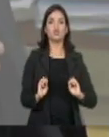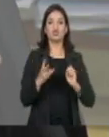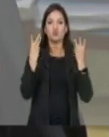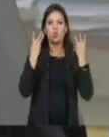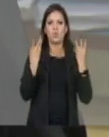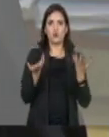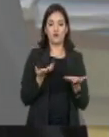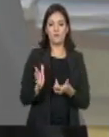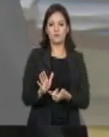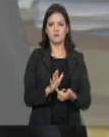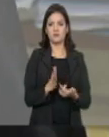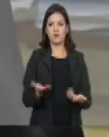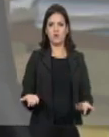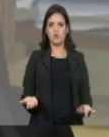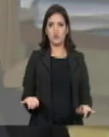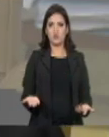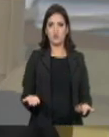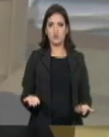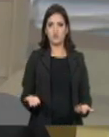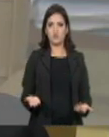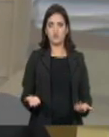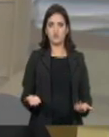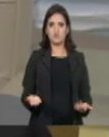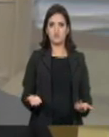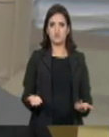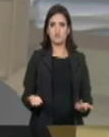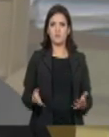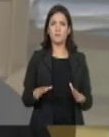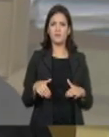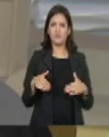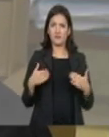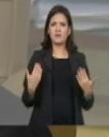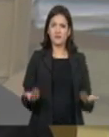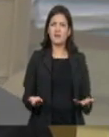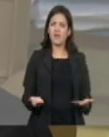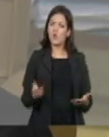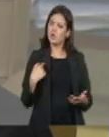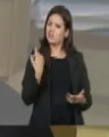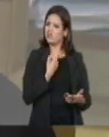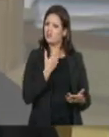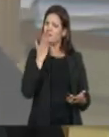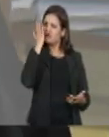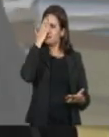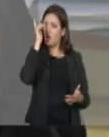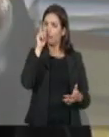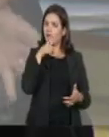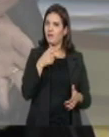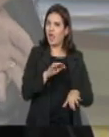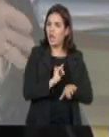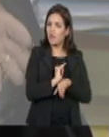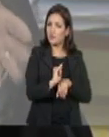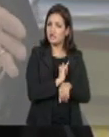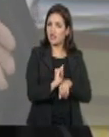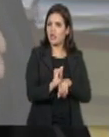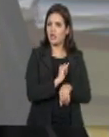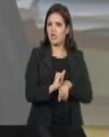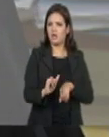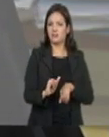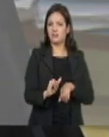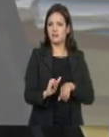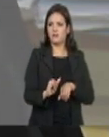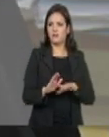processos. Isso está estudado, isso faz parte da cartilha. E isso nós sabemos muito bem. E, inclusive, constrange muito das